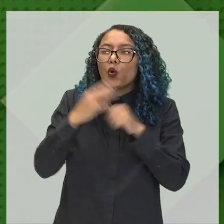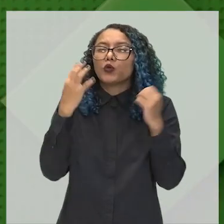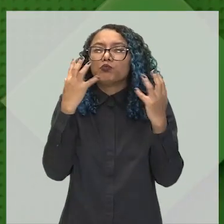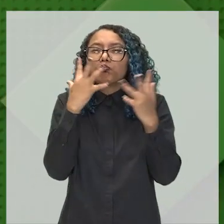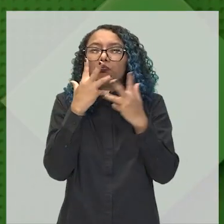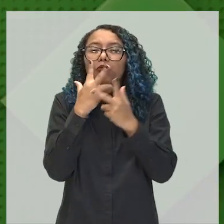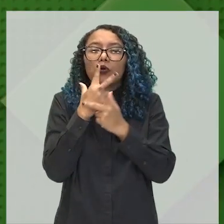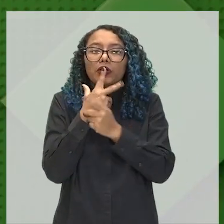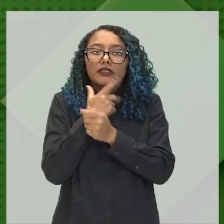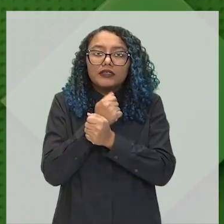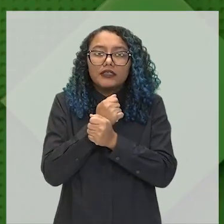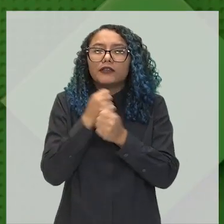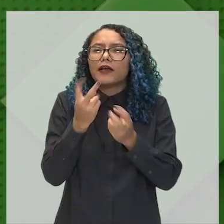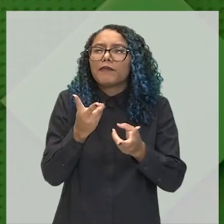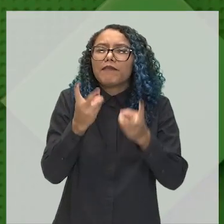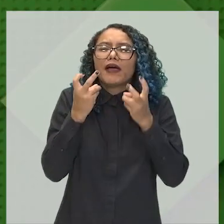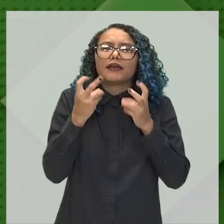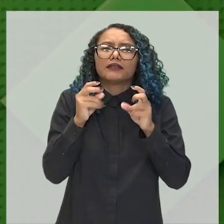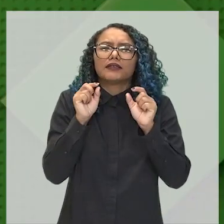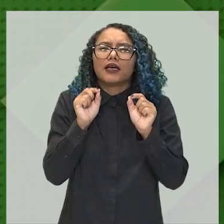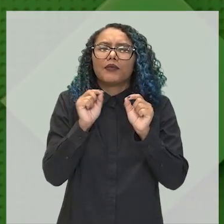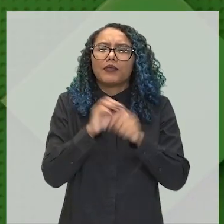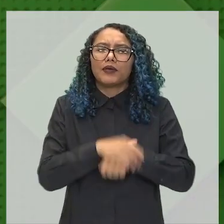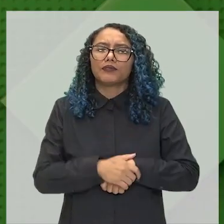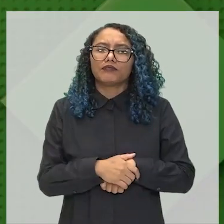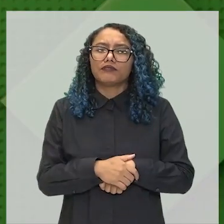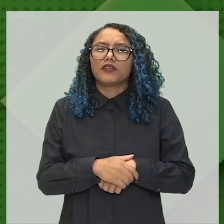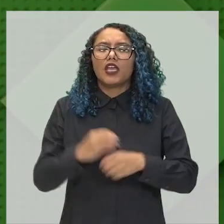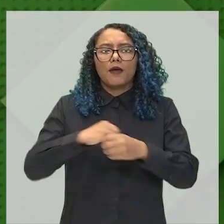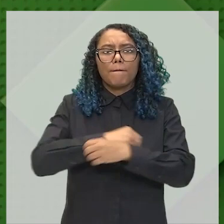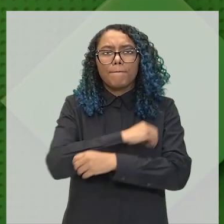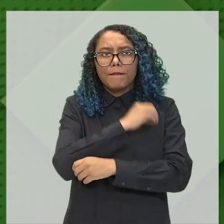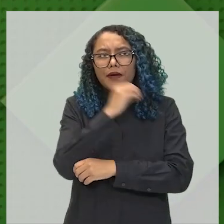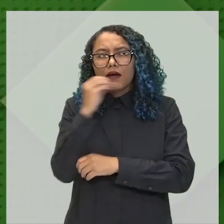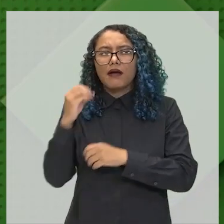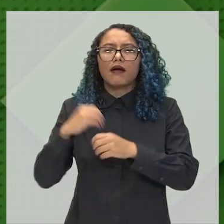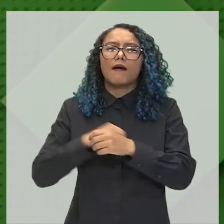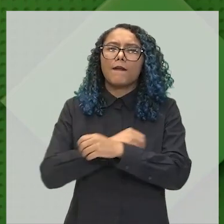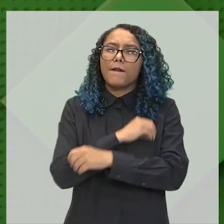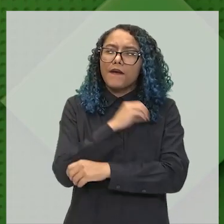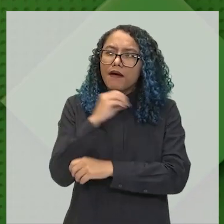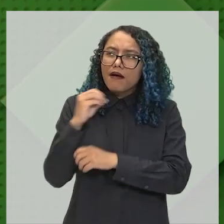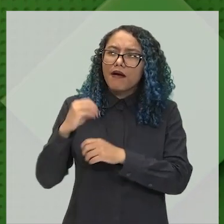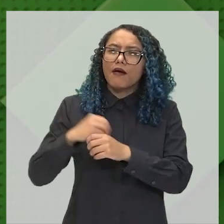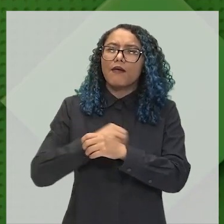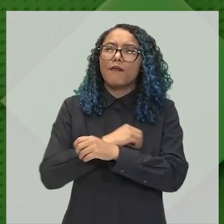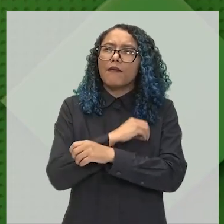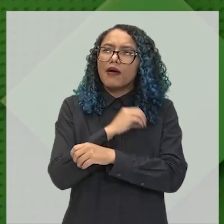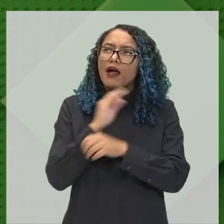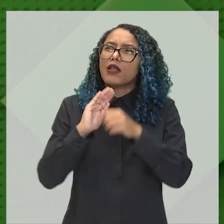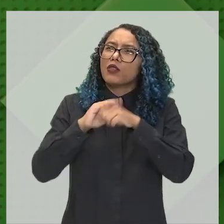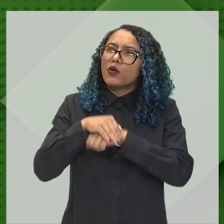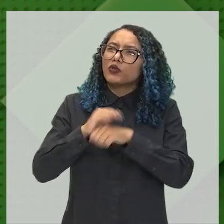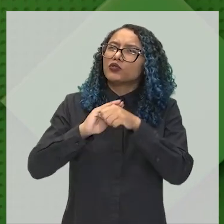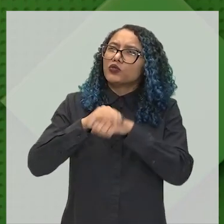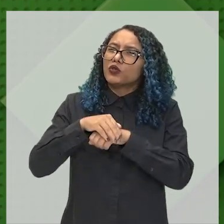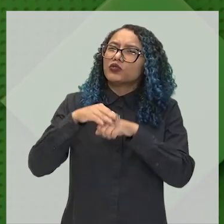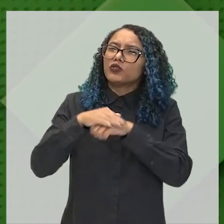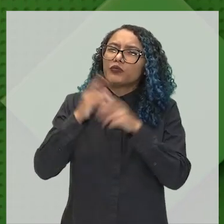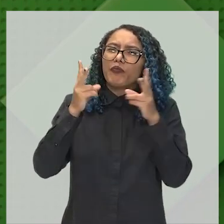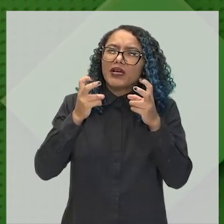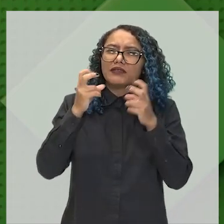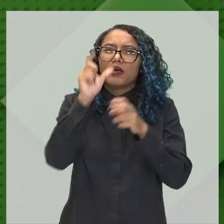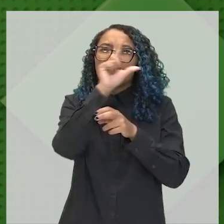bonita e foi percebendo ao longo dos dias que a Lua mudava ali as